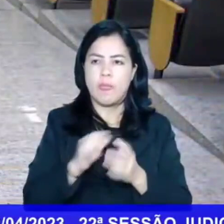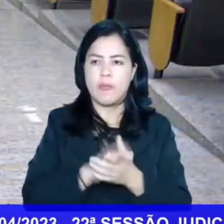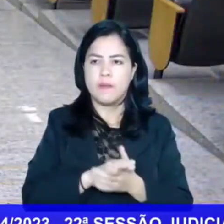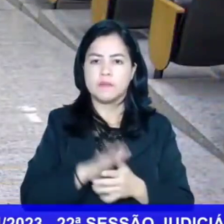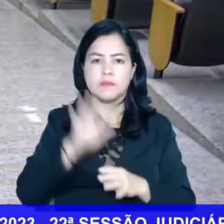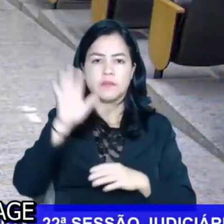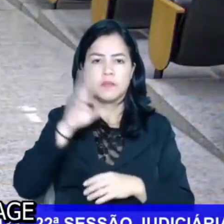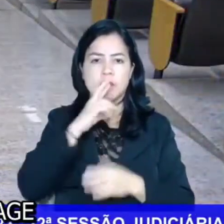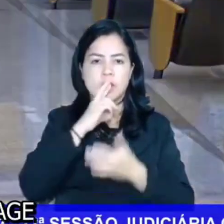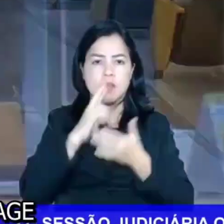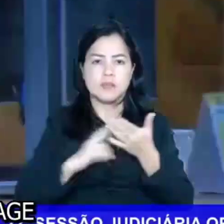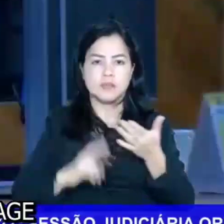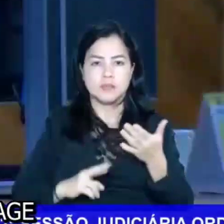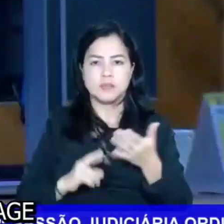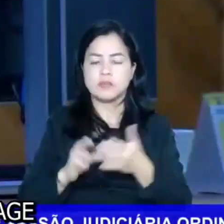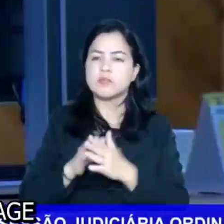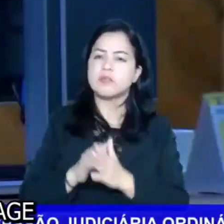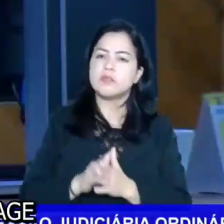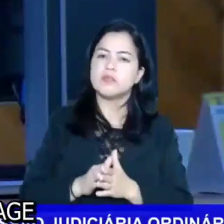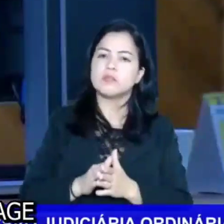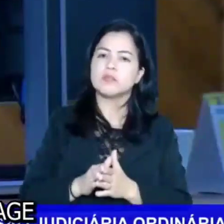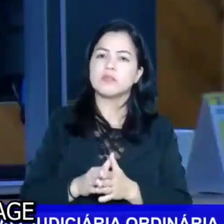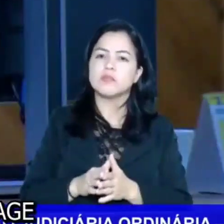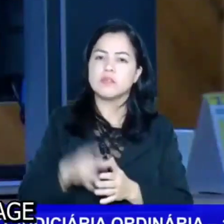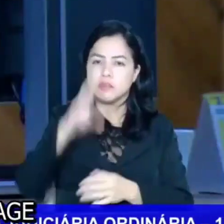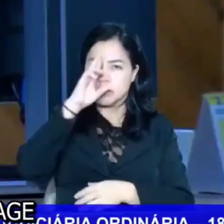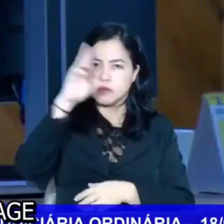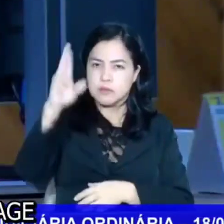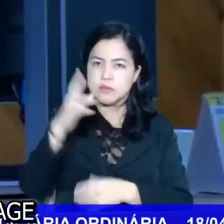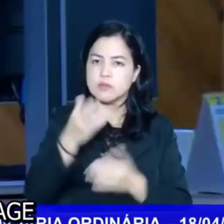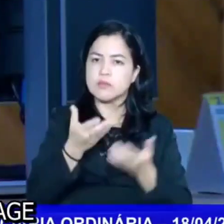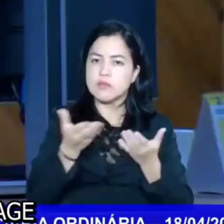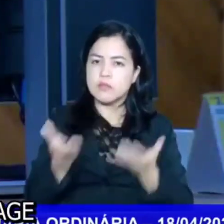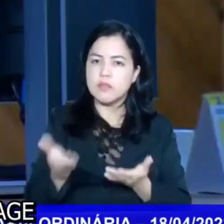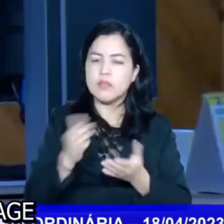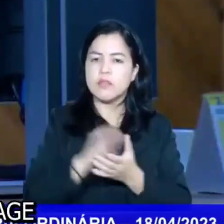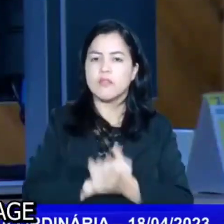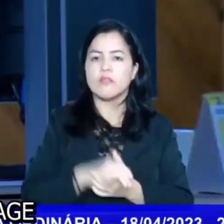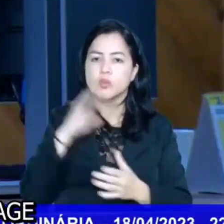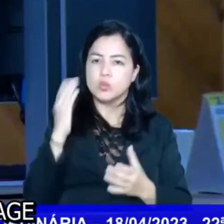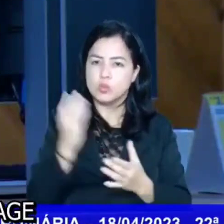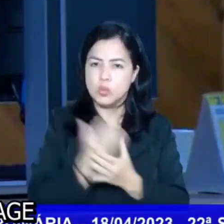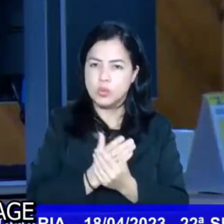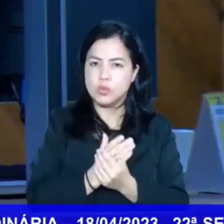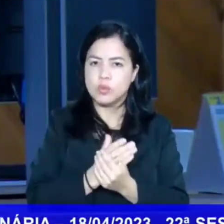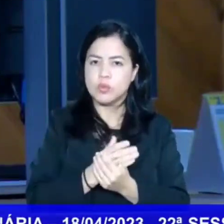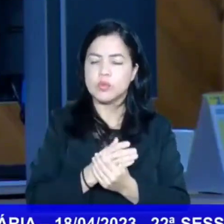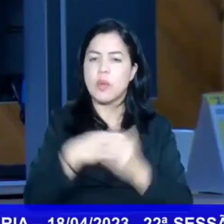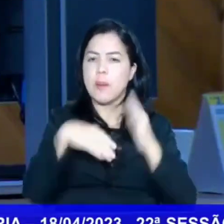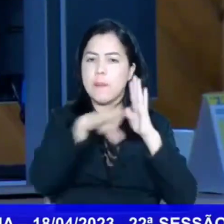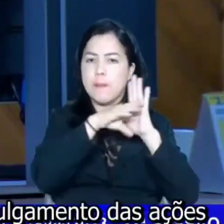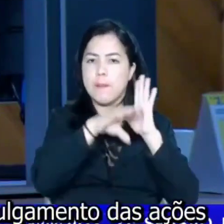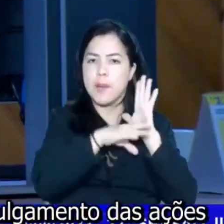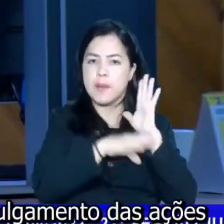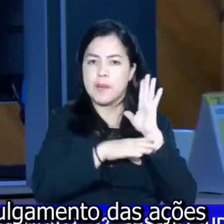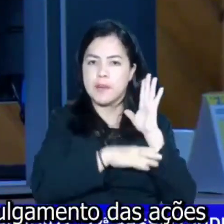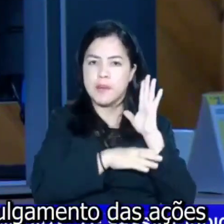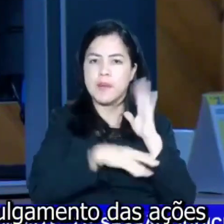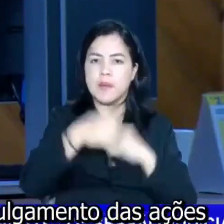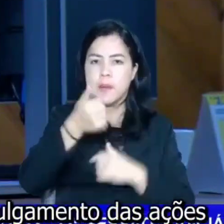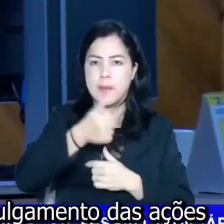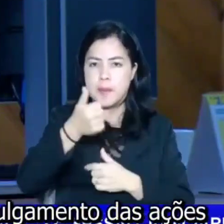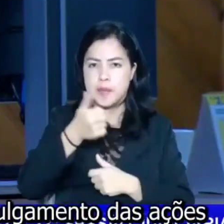plenário. Excelências. Foco desembargador Carmo Antônio. O julgamento dessa AGE, essa